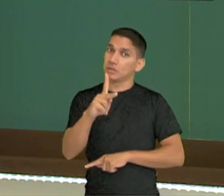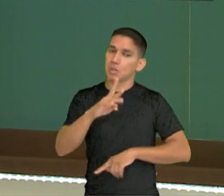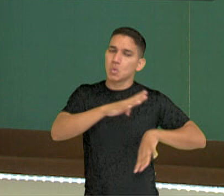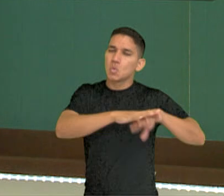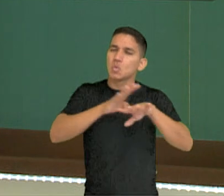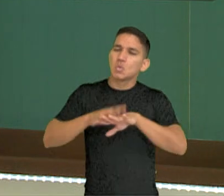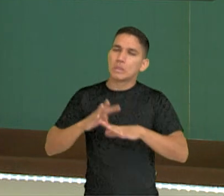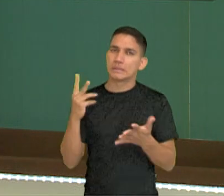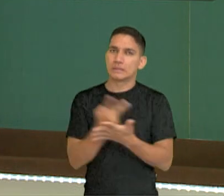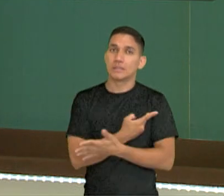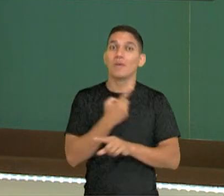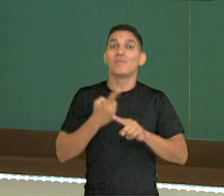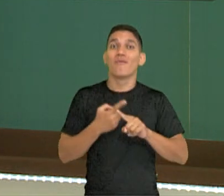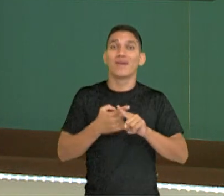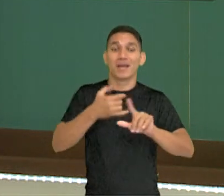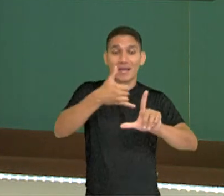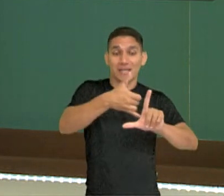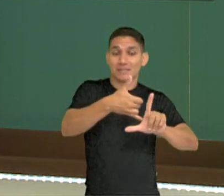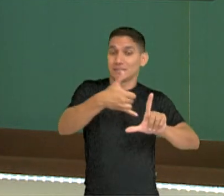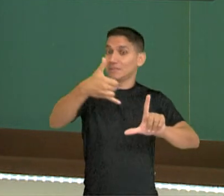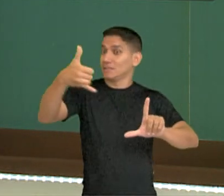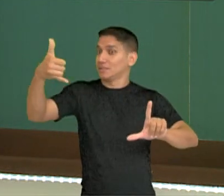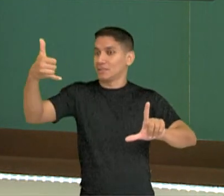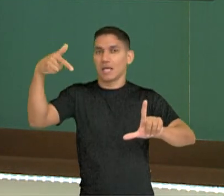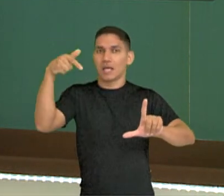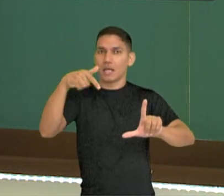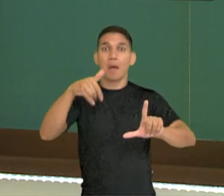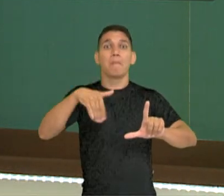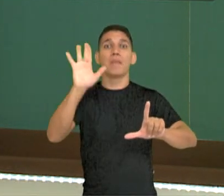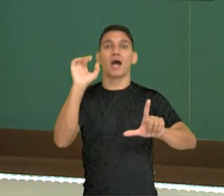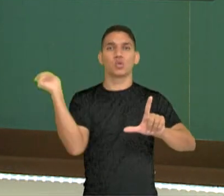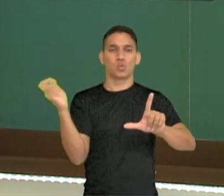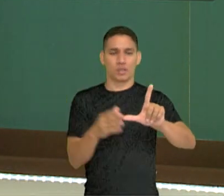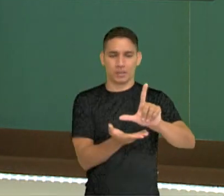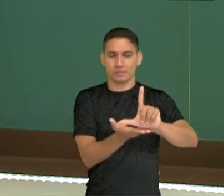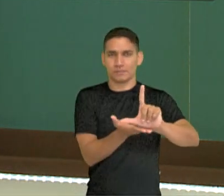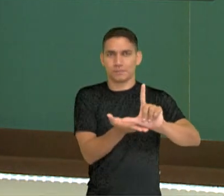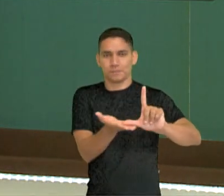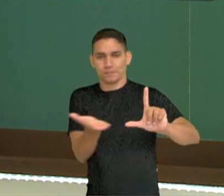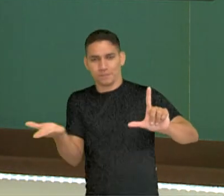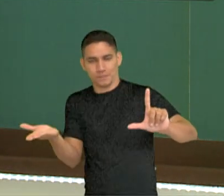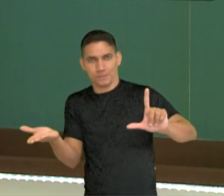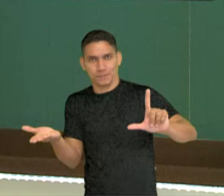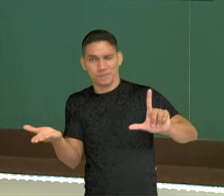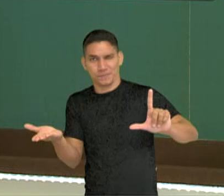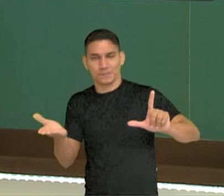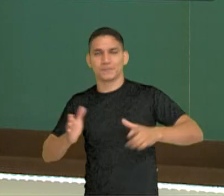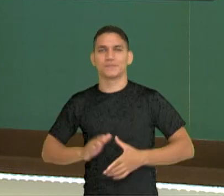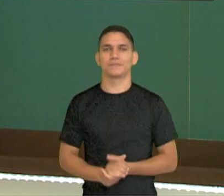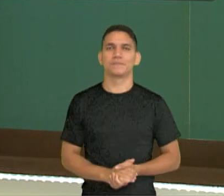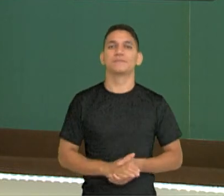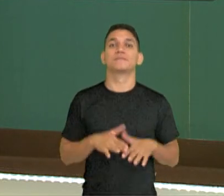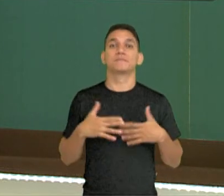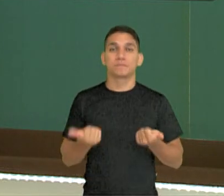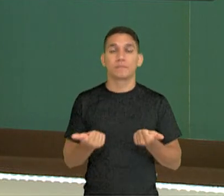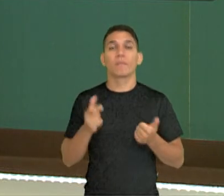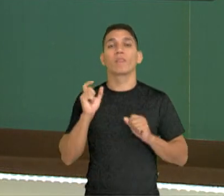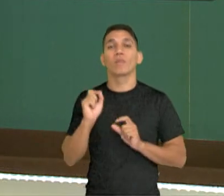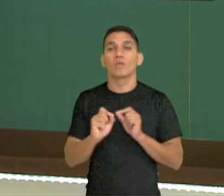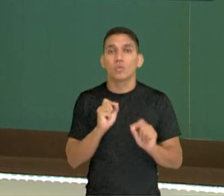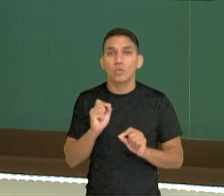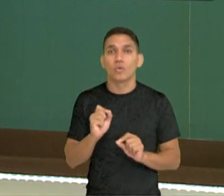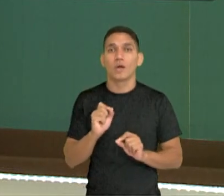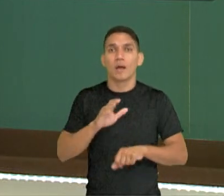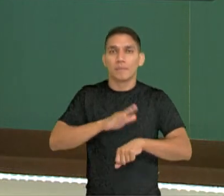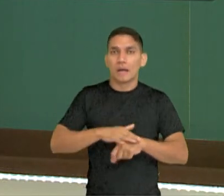tá? Porque como se trata da hipotenusa de um triângulo, tem que ser maior do que a medida do cateto, tá bom? Então aqui, nós temos